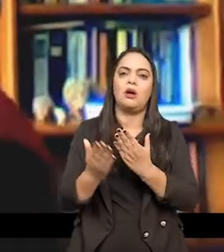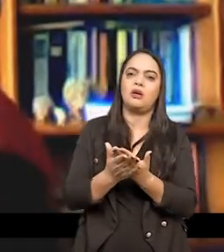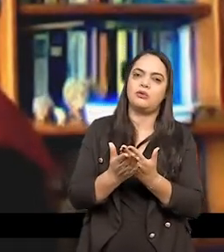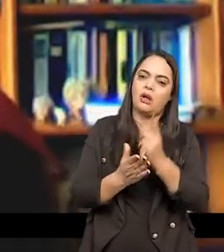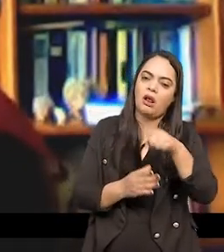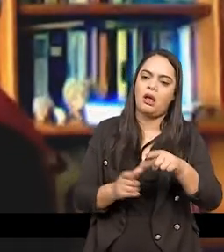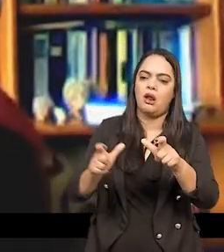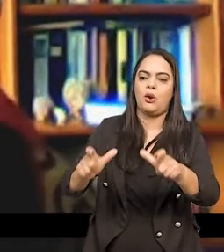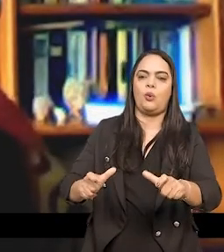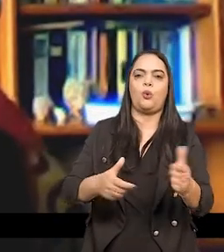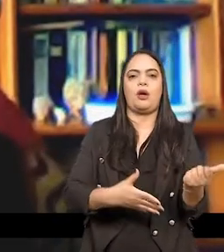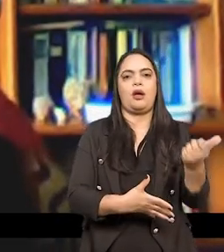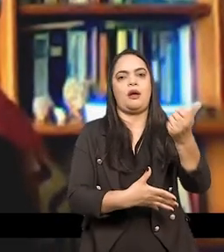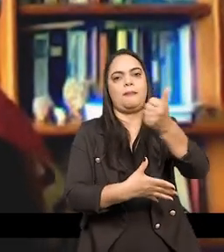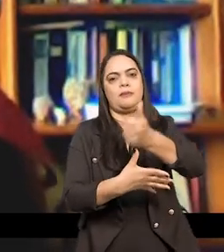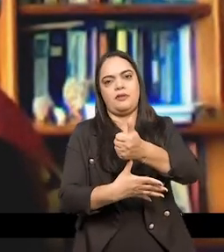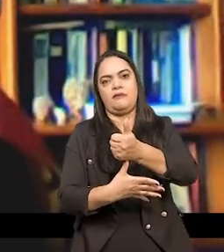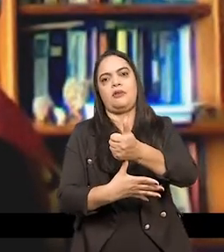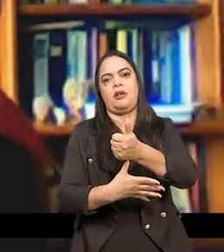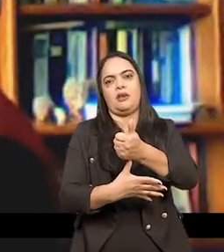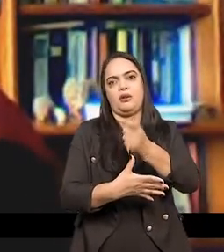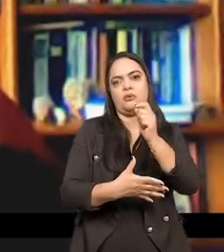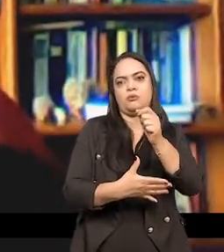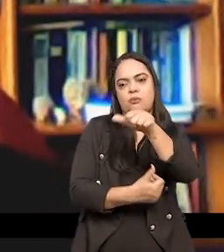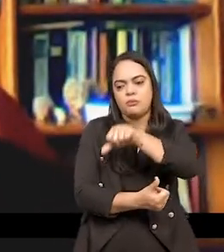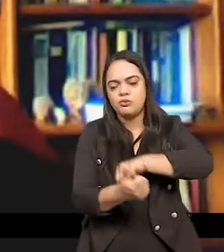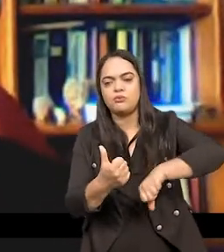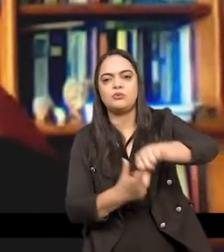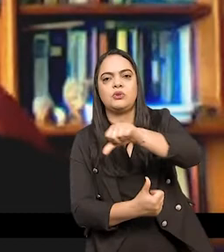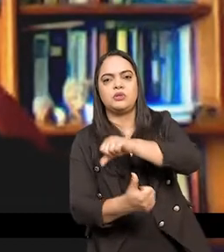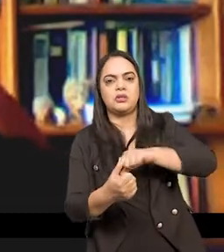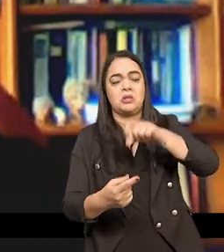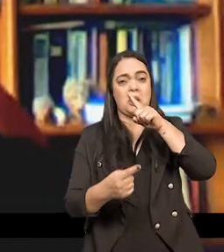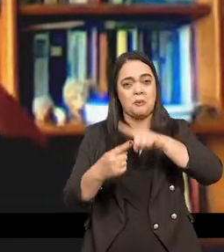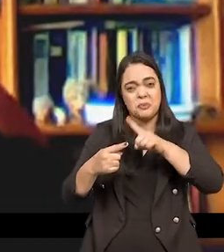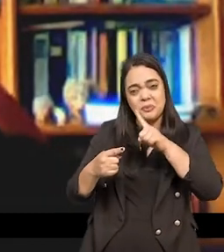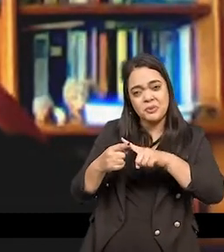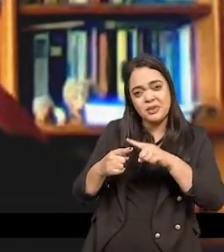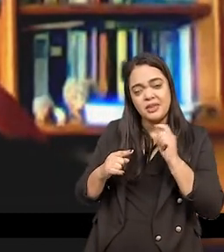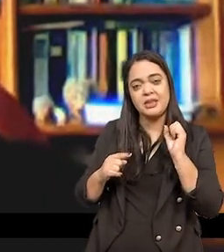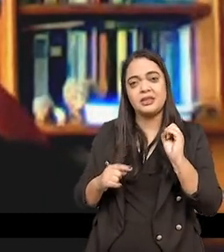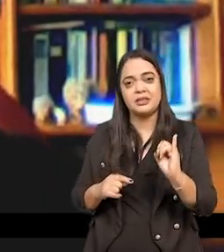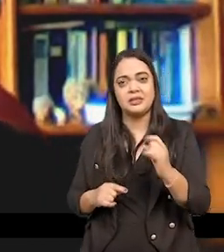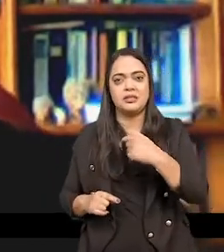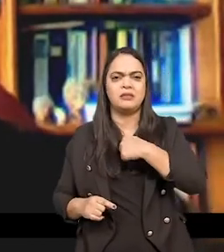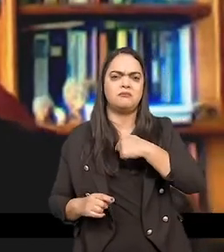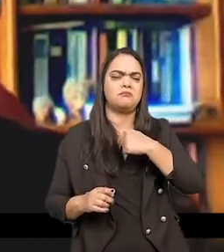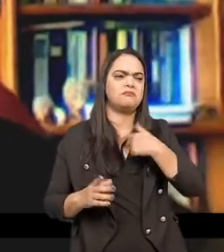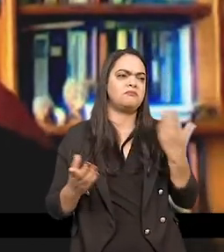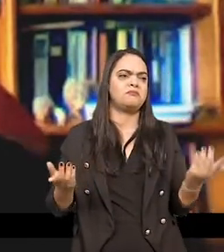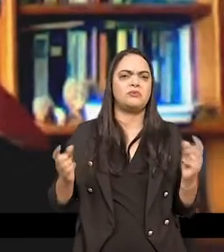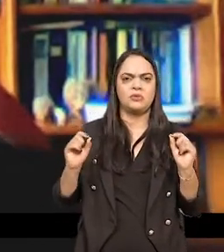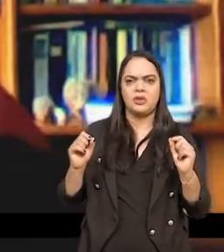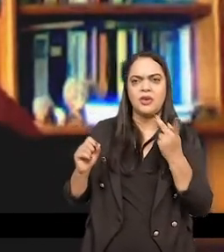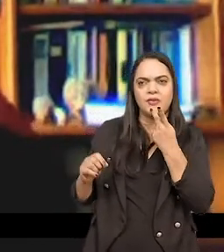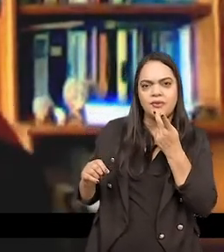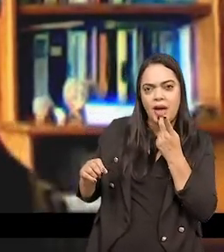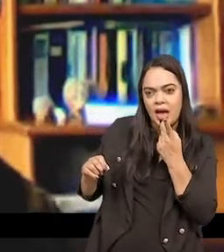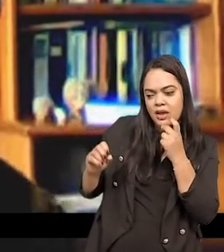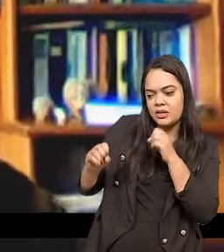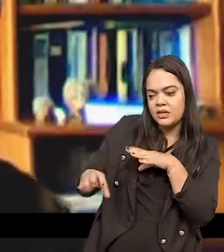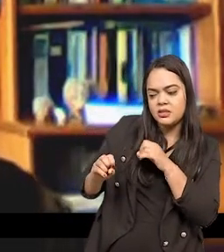lugar privilegiado de mudanças. Porque se eu marco as questões de sexualidade, de gênero, lá na